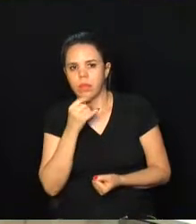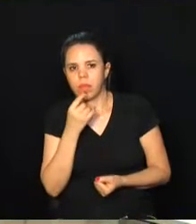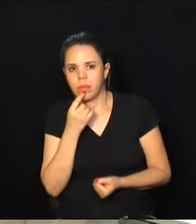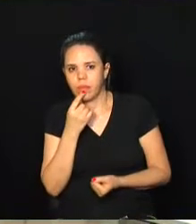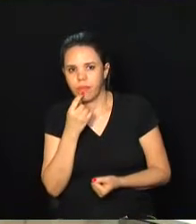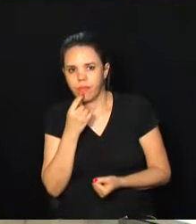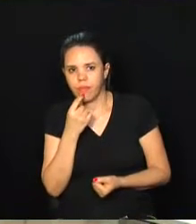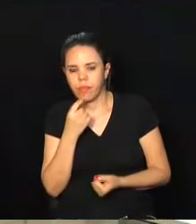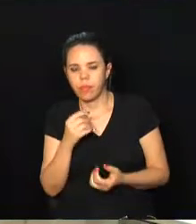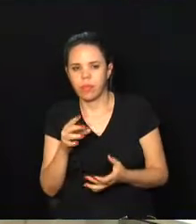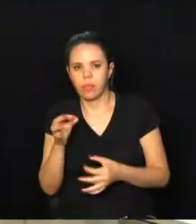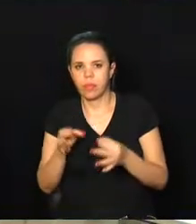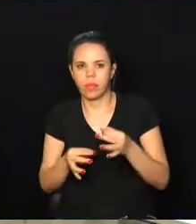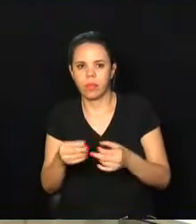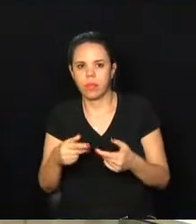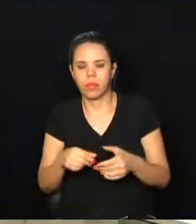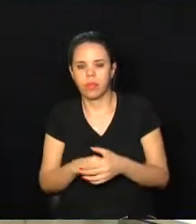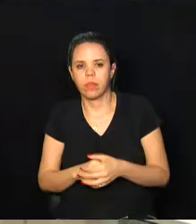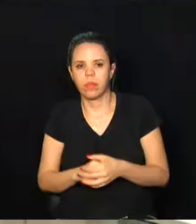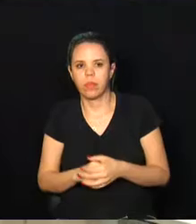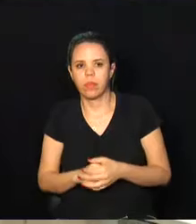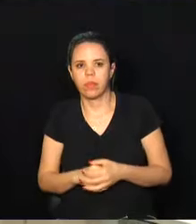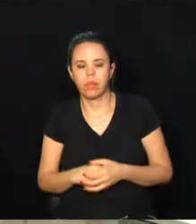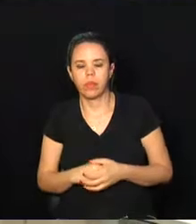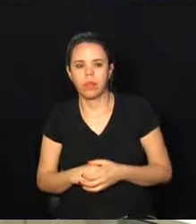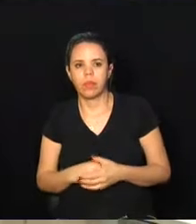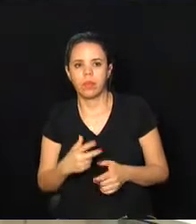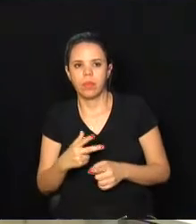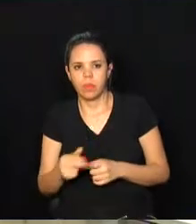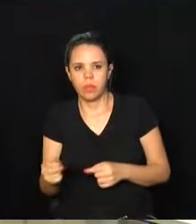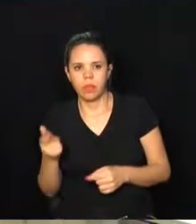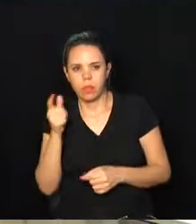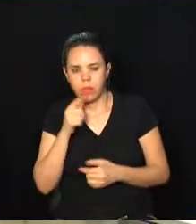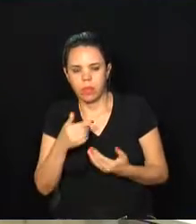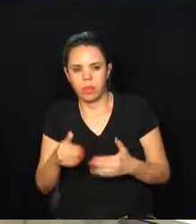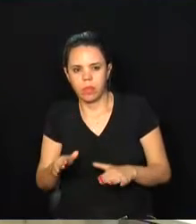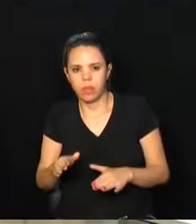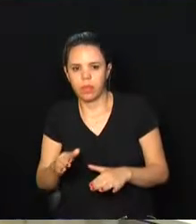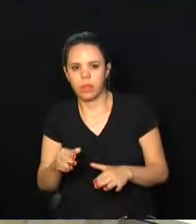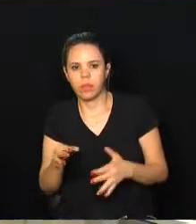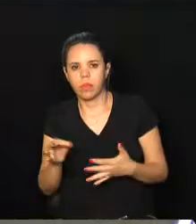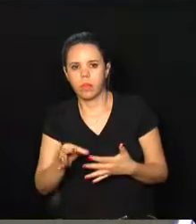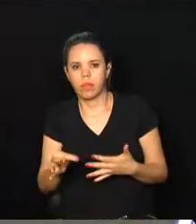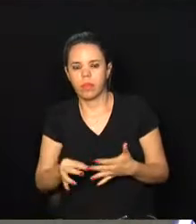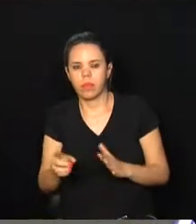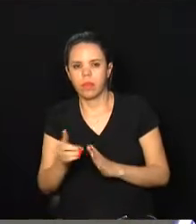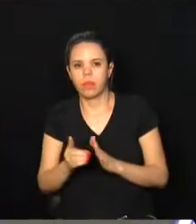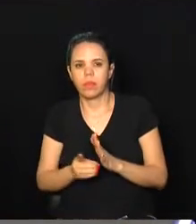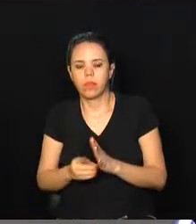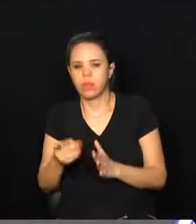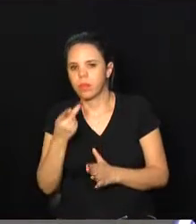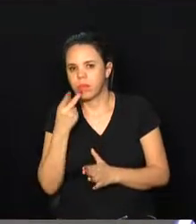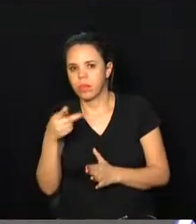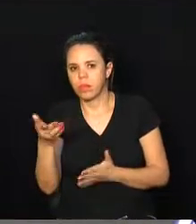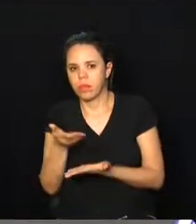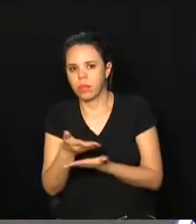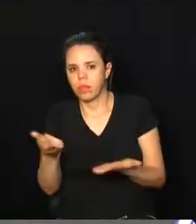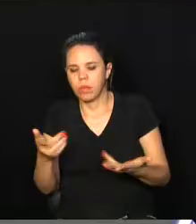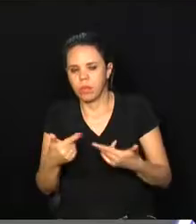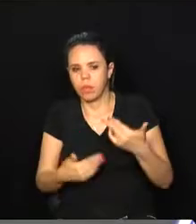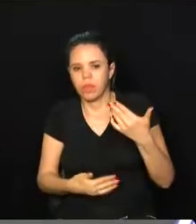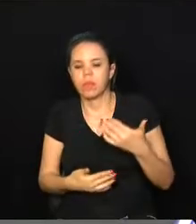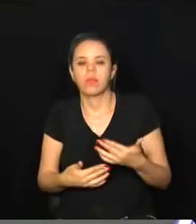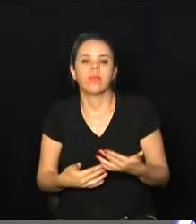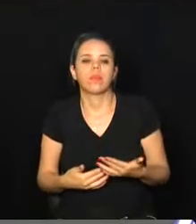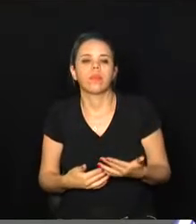de... Está no jurídico, saindo. Então, está naquele item dos decretos que eu citei para vocês, que tem vários